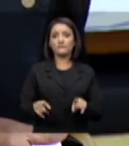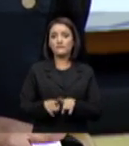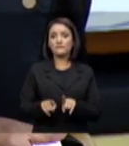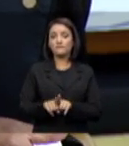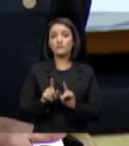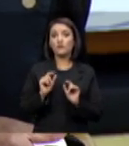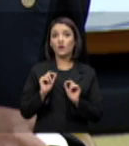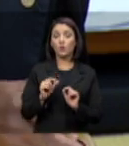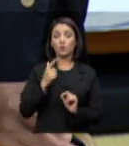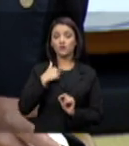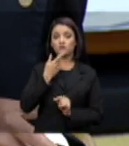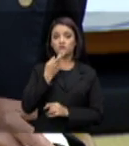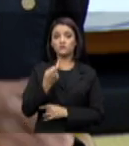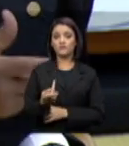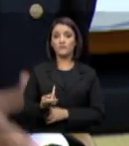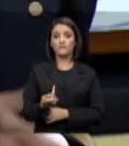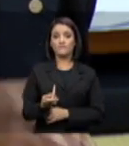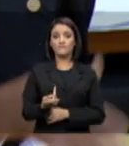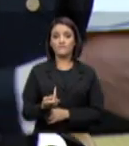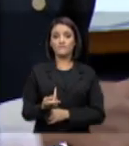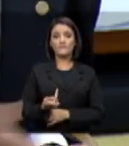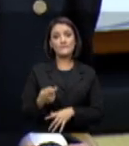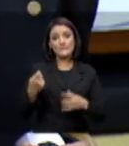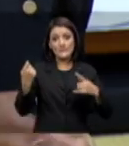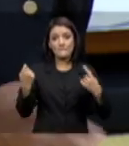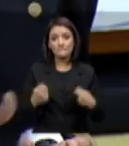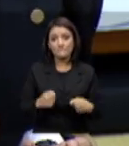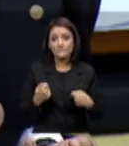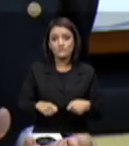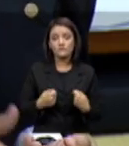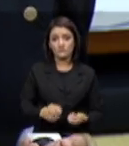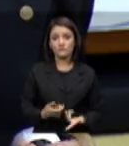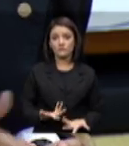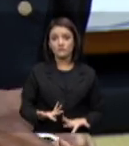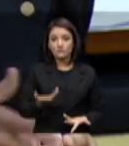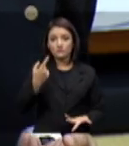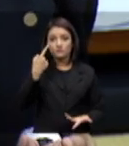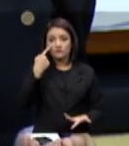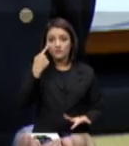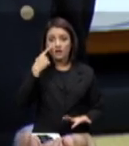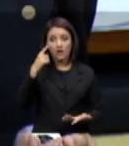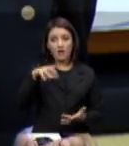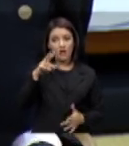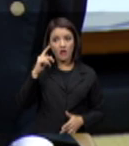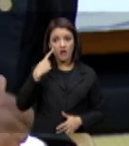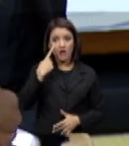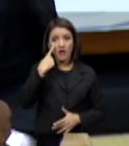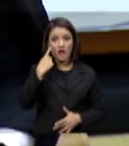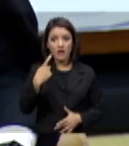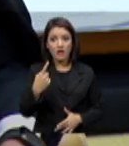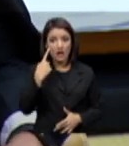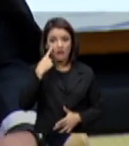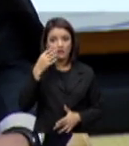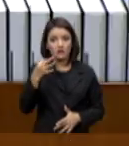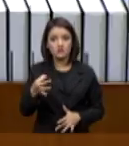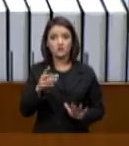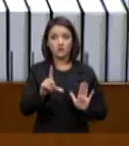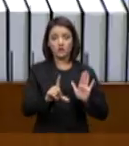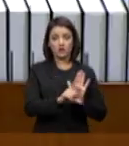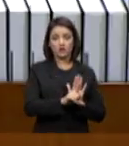conseguirei como deve ser observada a lei quanto aos detentos em geral